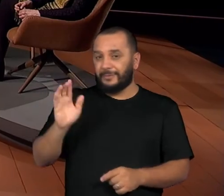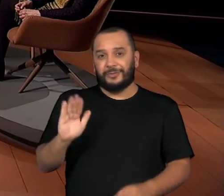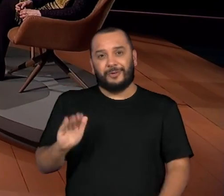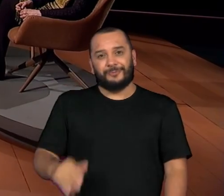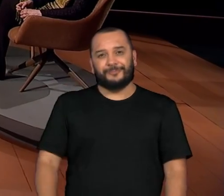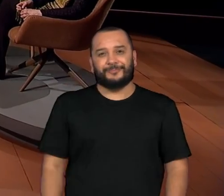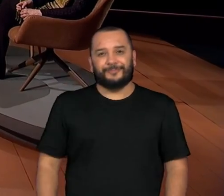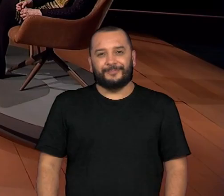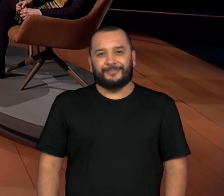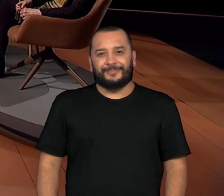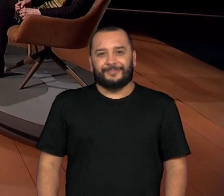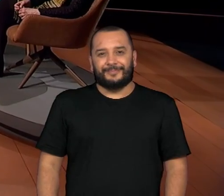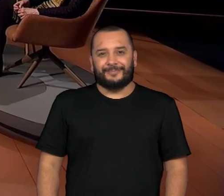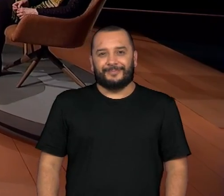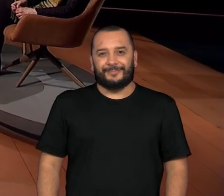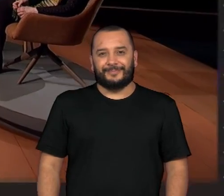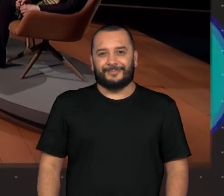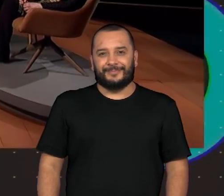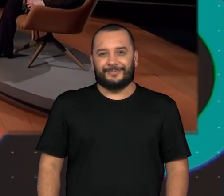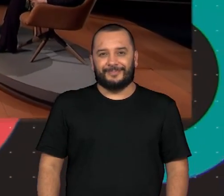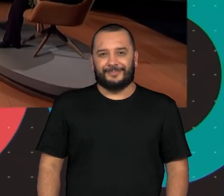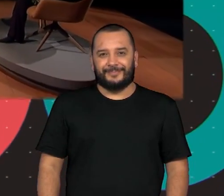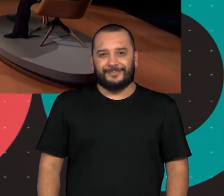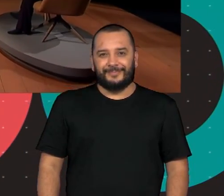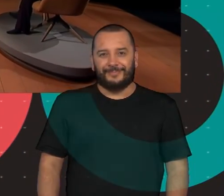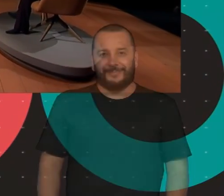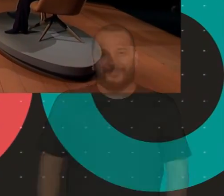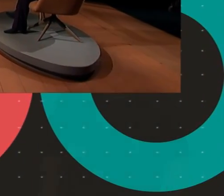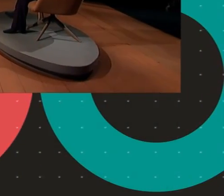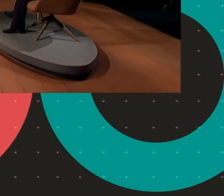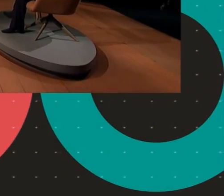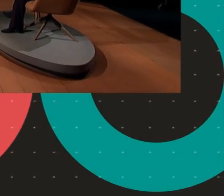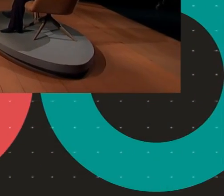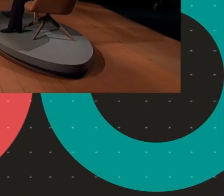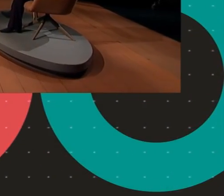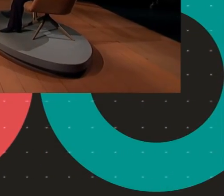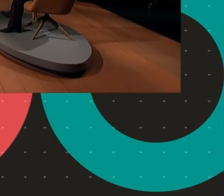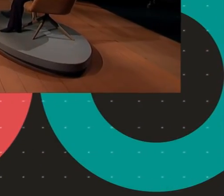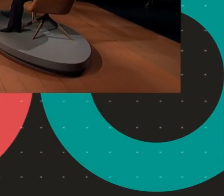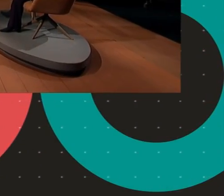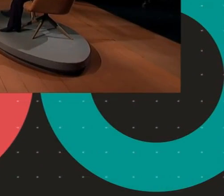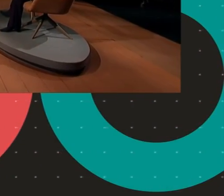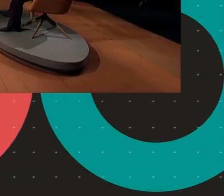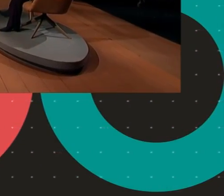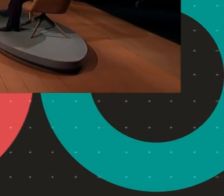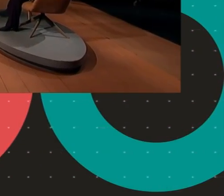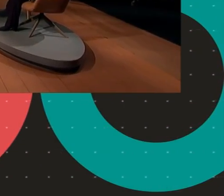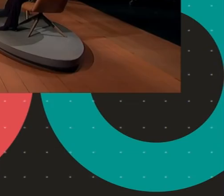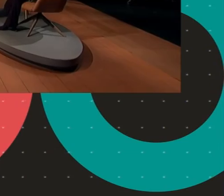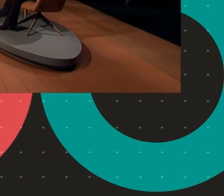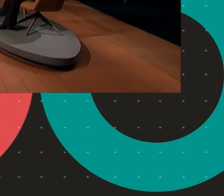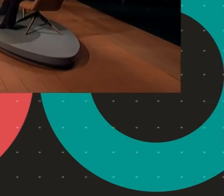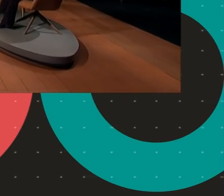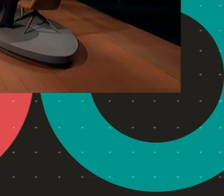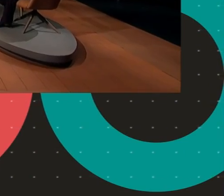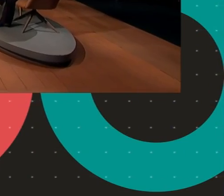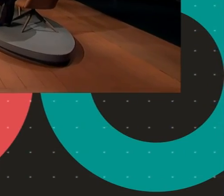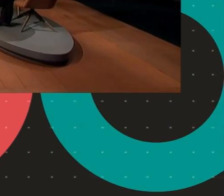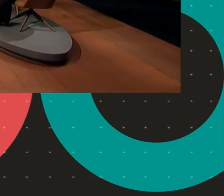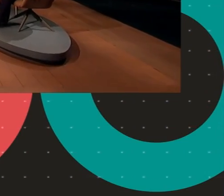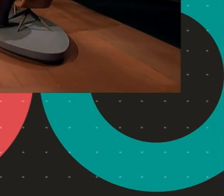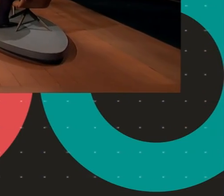lá. Tudo bem, menina? Eu não falei demais? Ótimo!